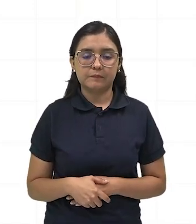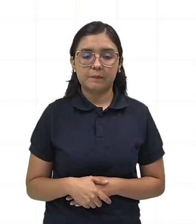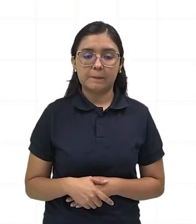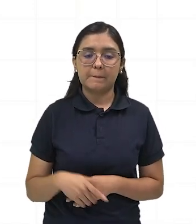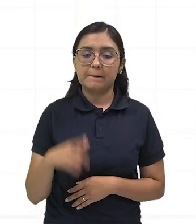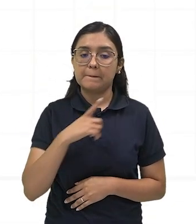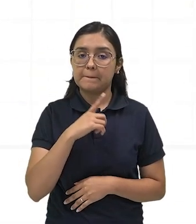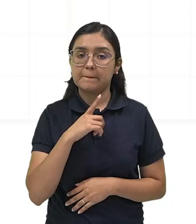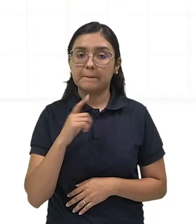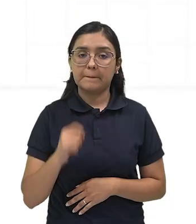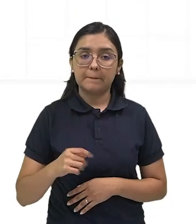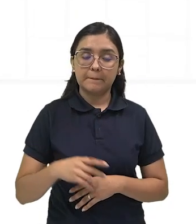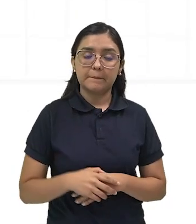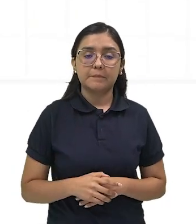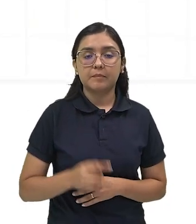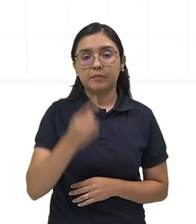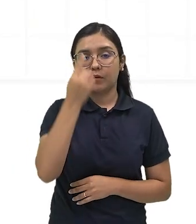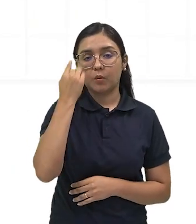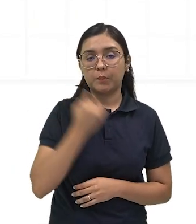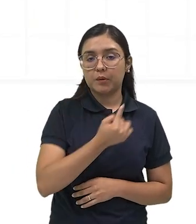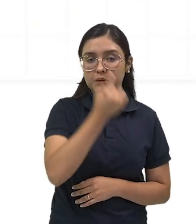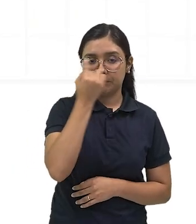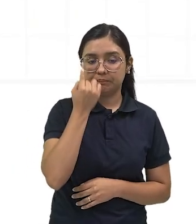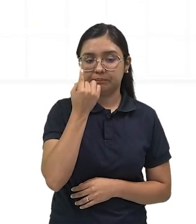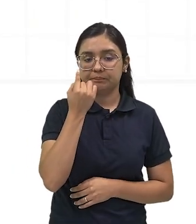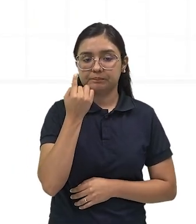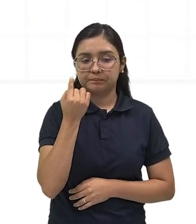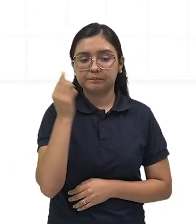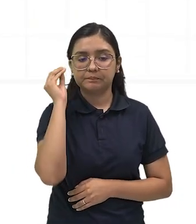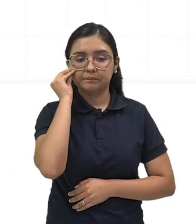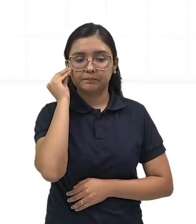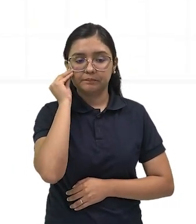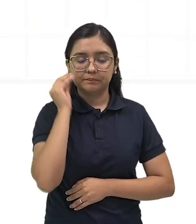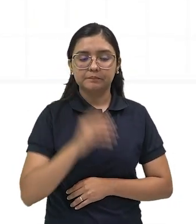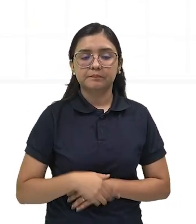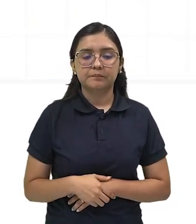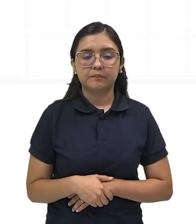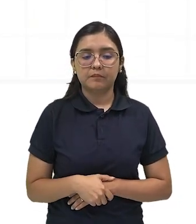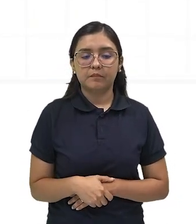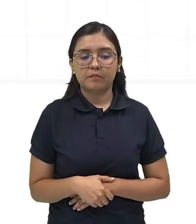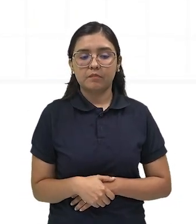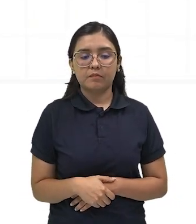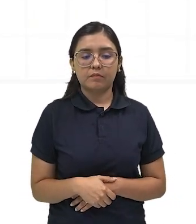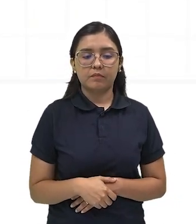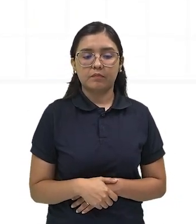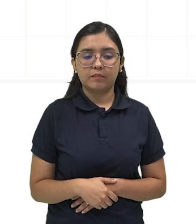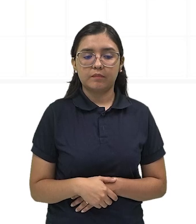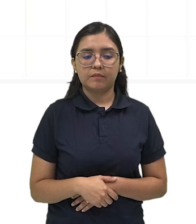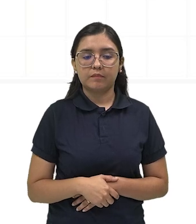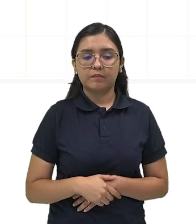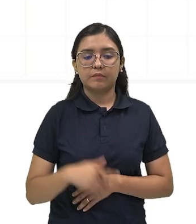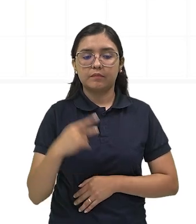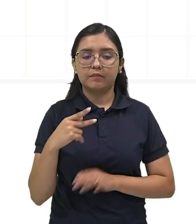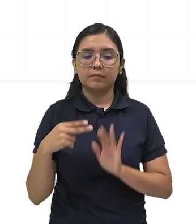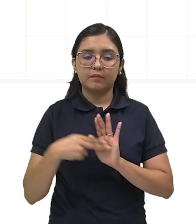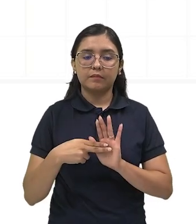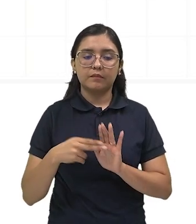1 hora, né, vamos analisar esse caso. Então, nós temos aqui que P é